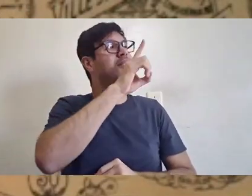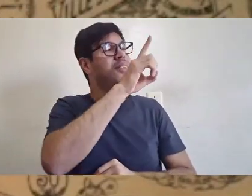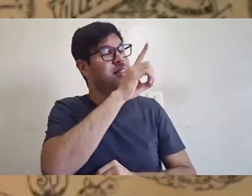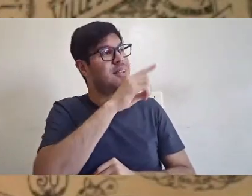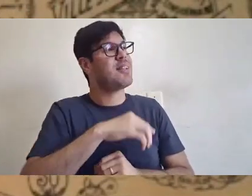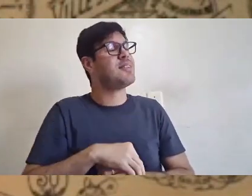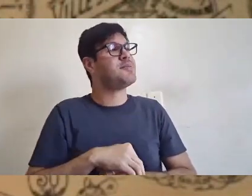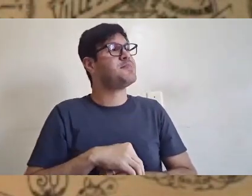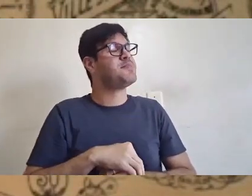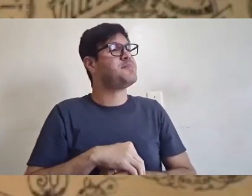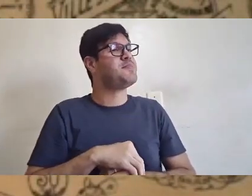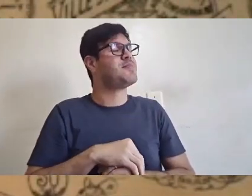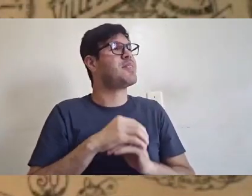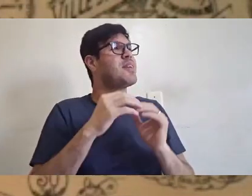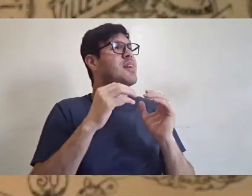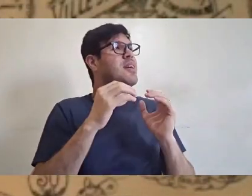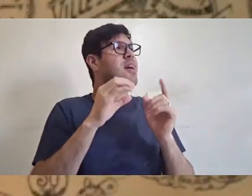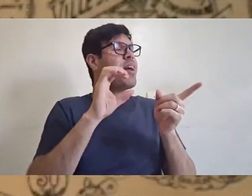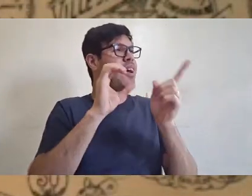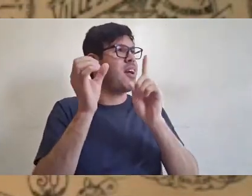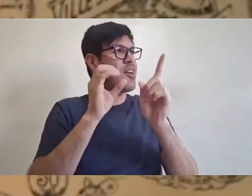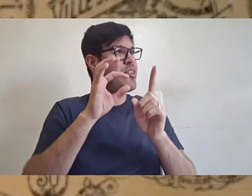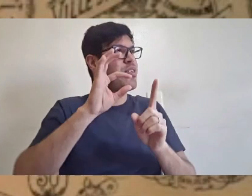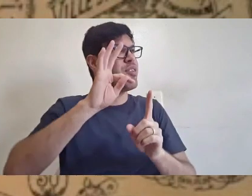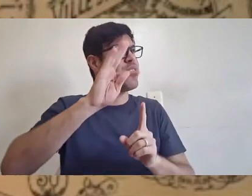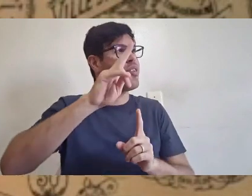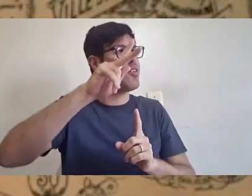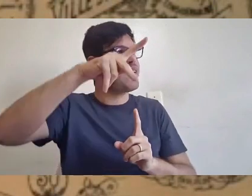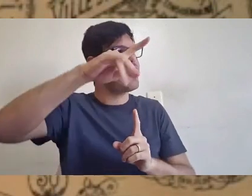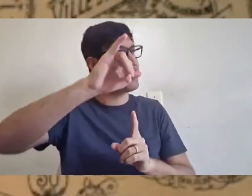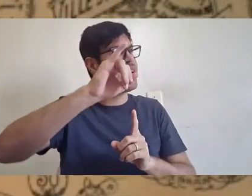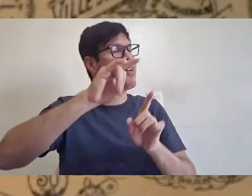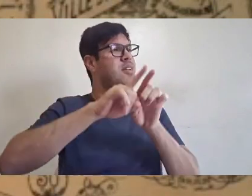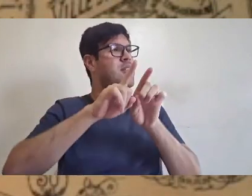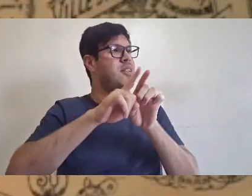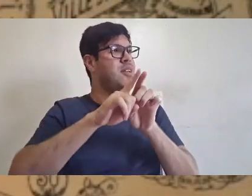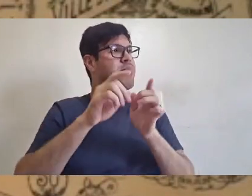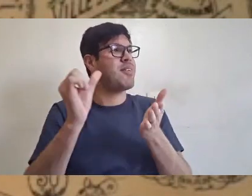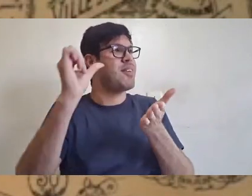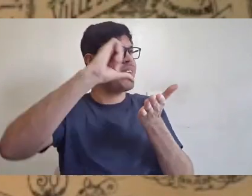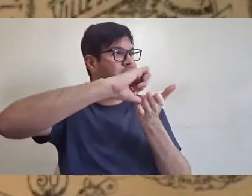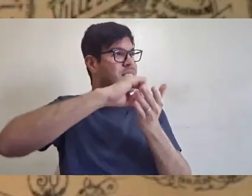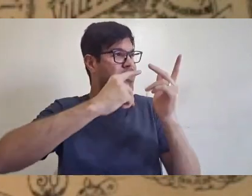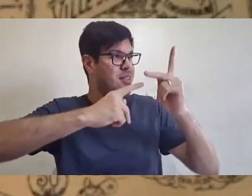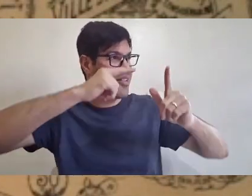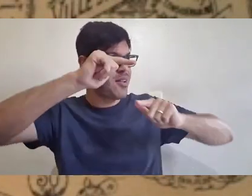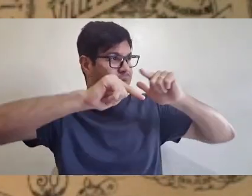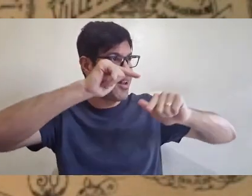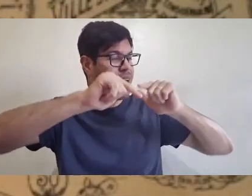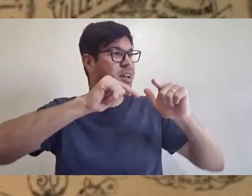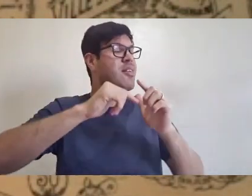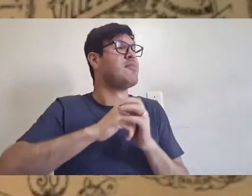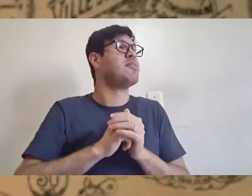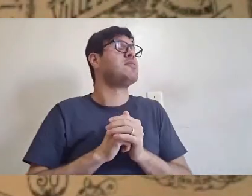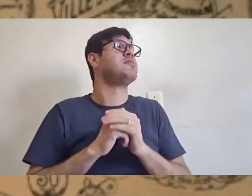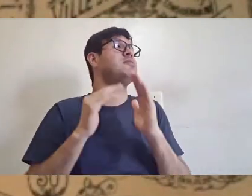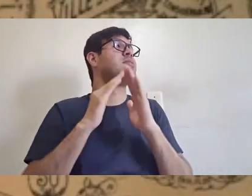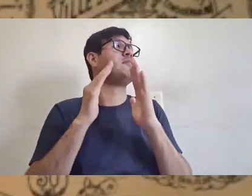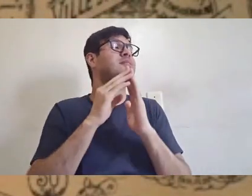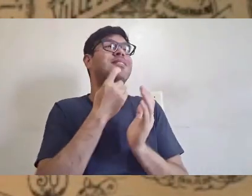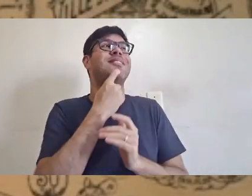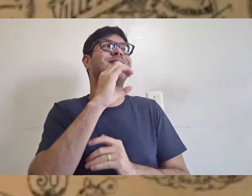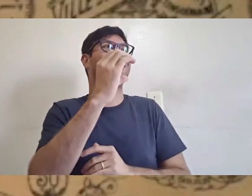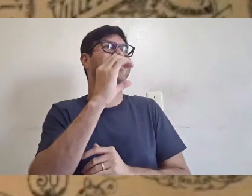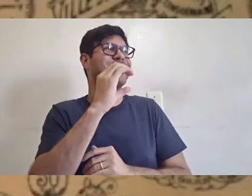oriundo da Rádio Tupi e que estava também na Capital, era morador aqui de